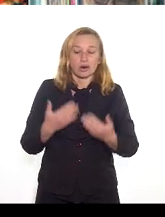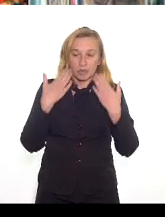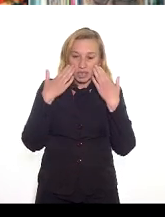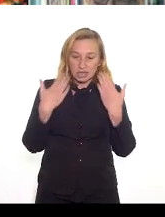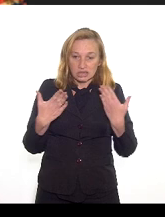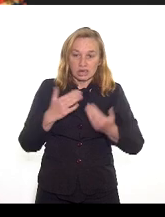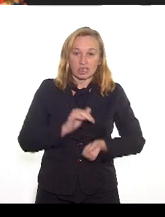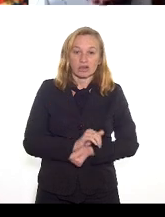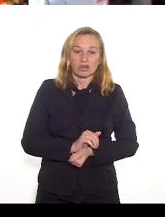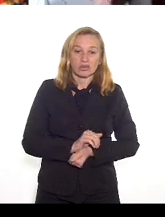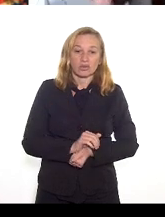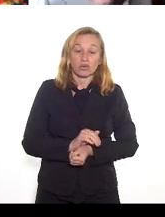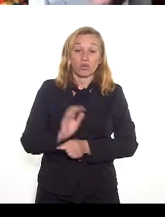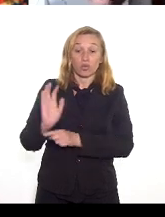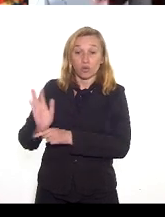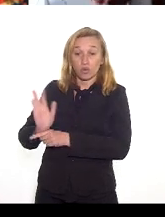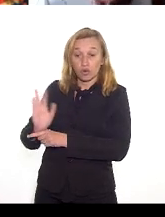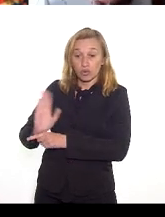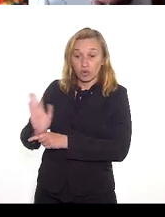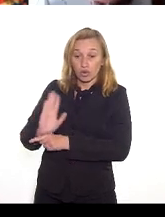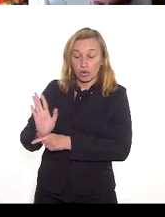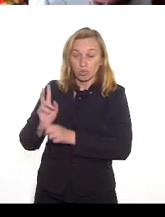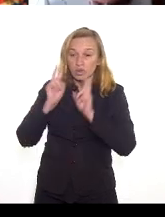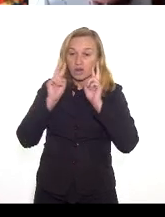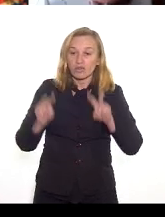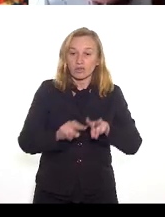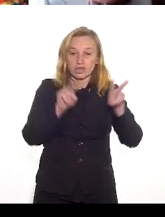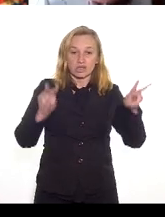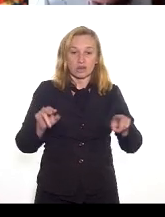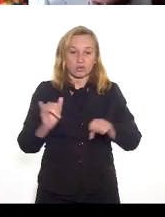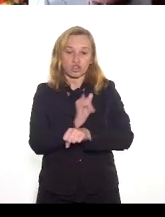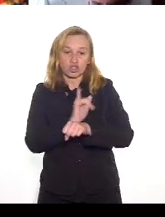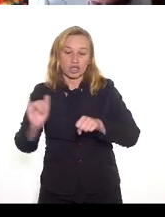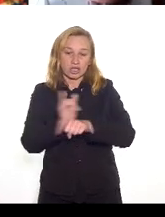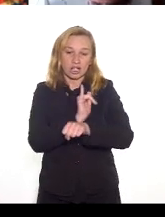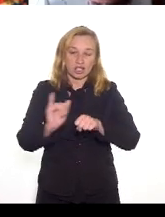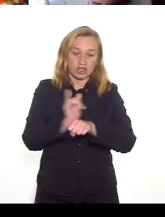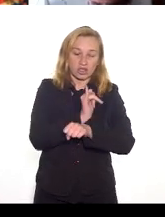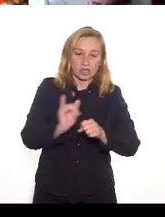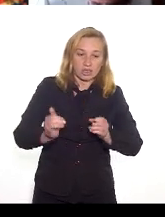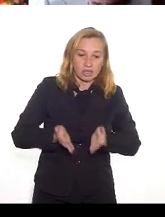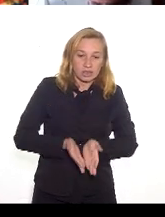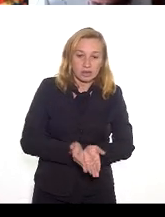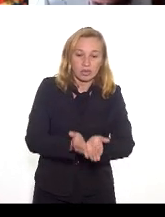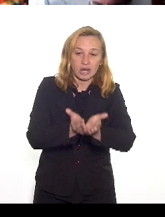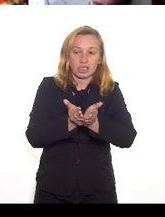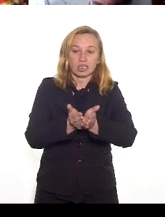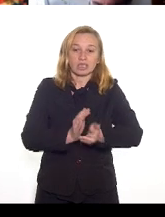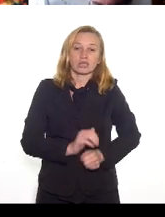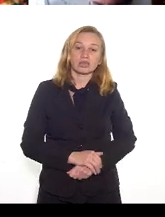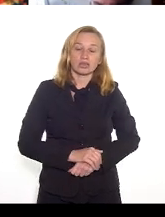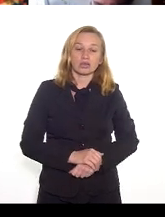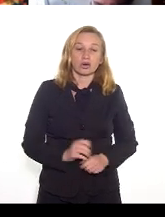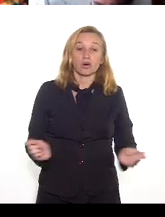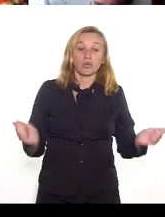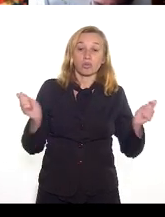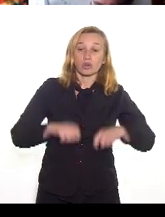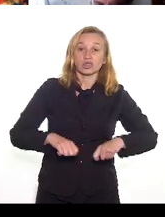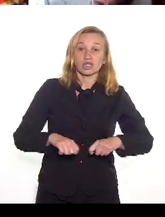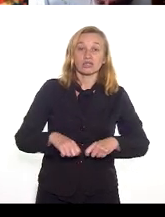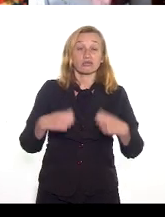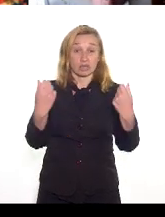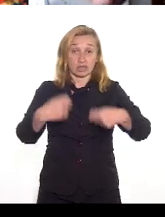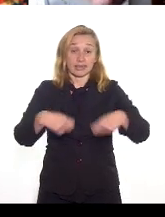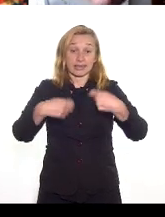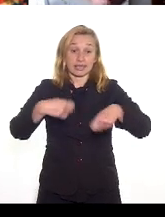apresentar um filme que vem da visão estratégica da Marinha sobre o potencial e a